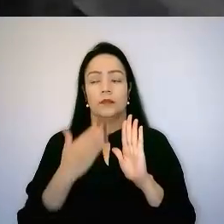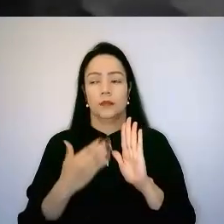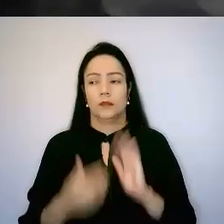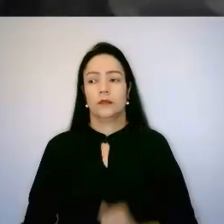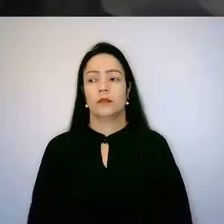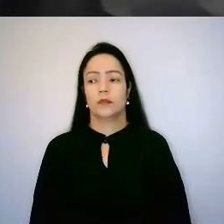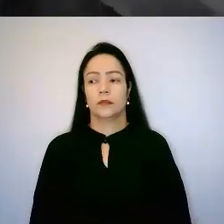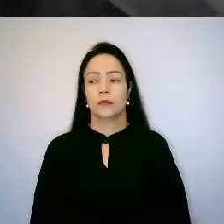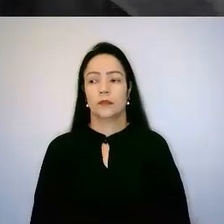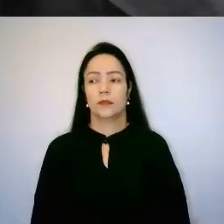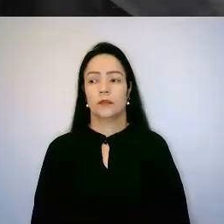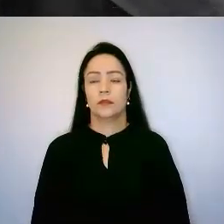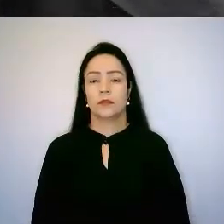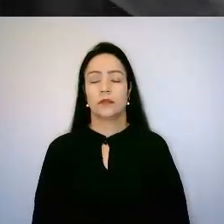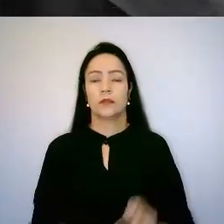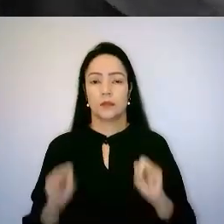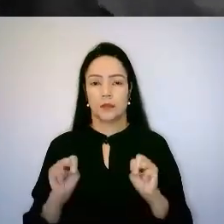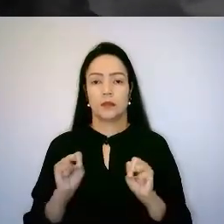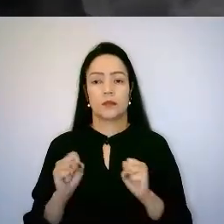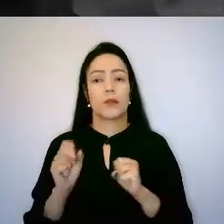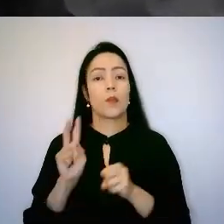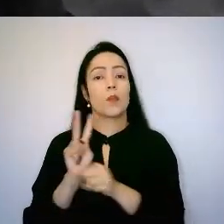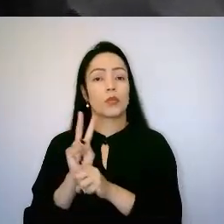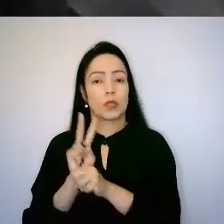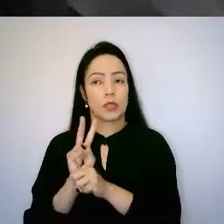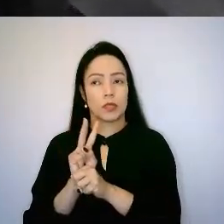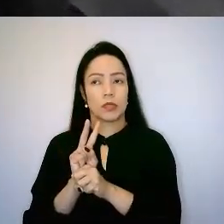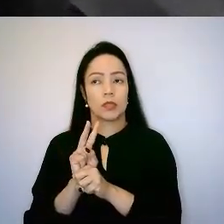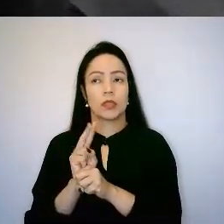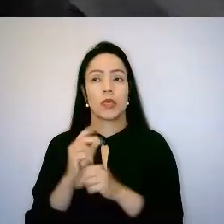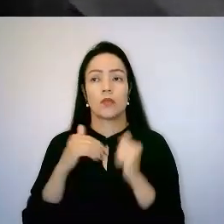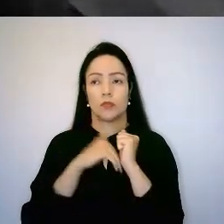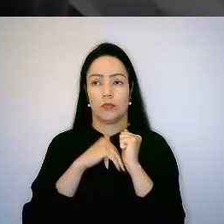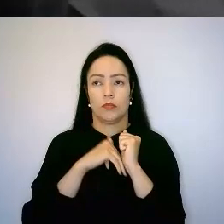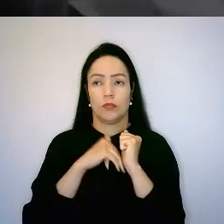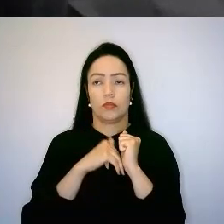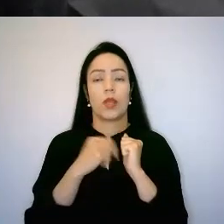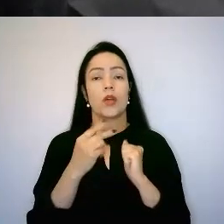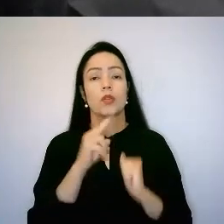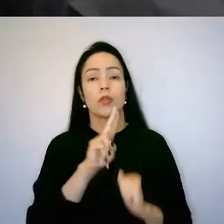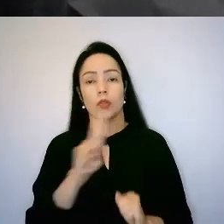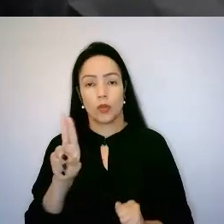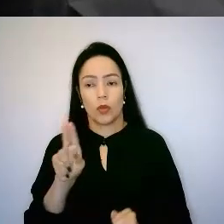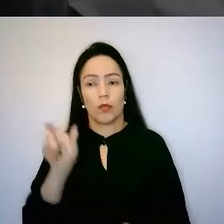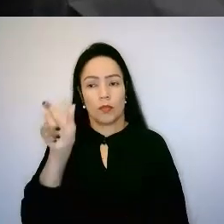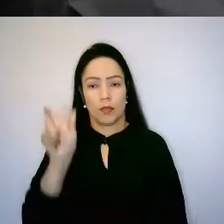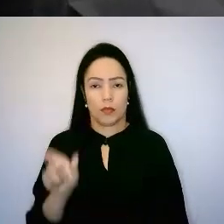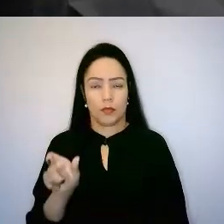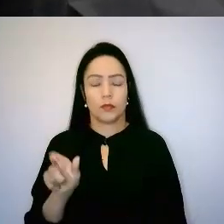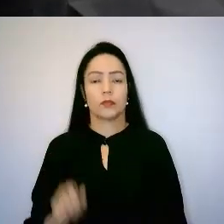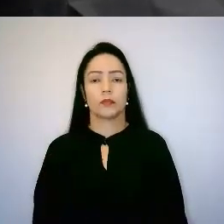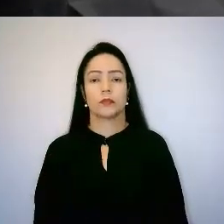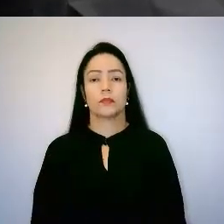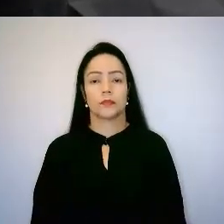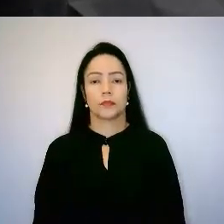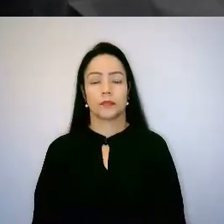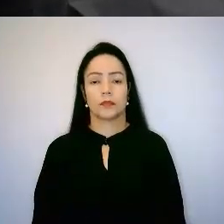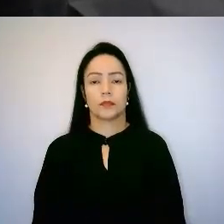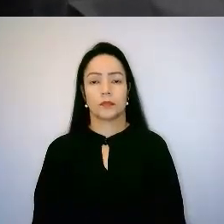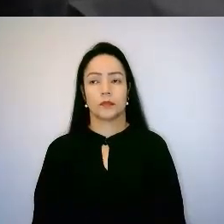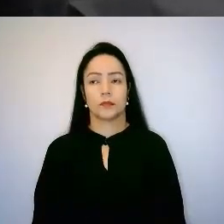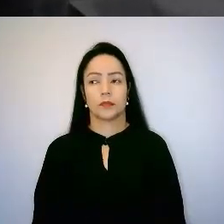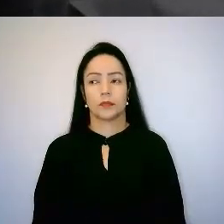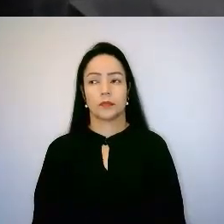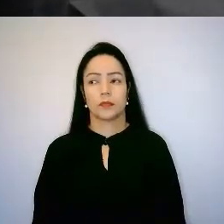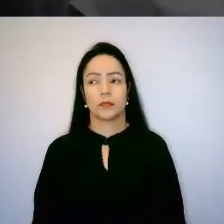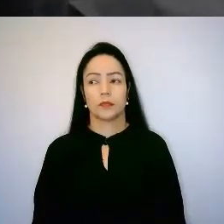preservar o nome das partes E fala de módulo não identifica-las se